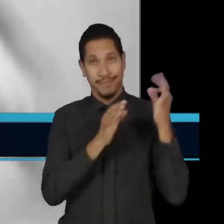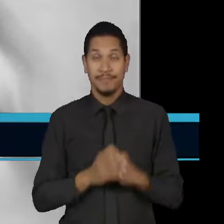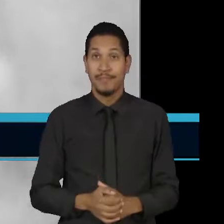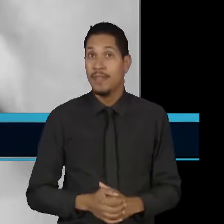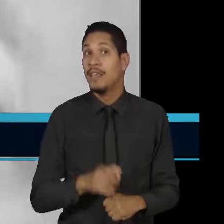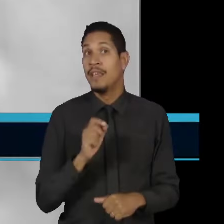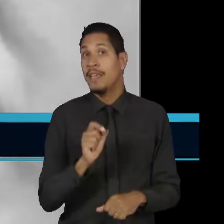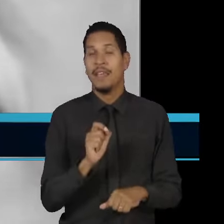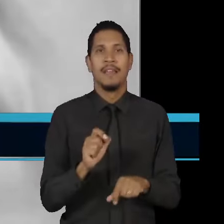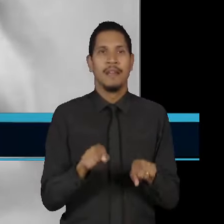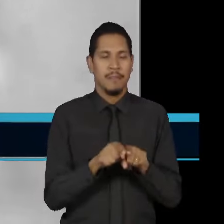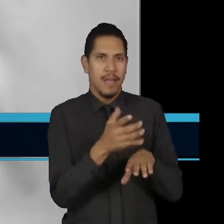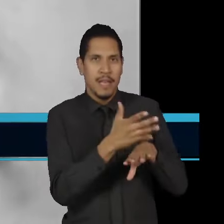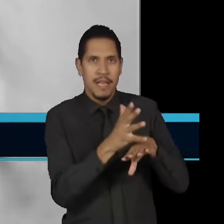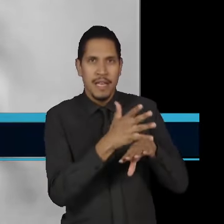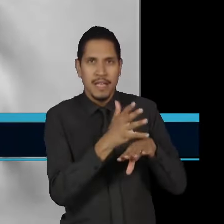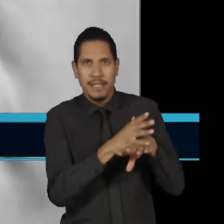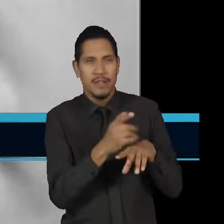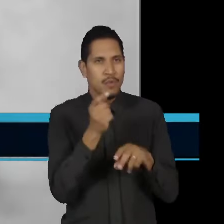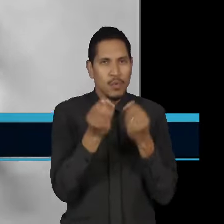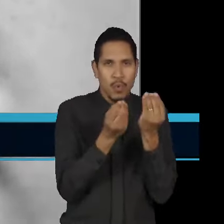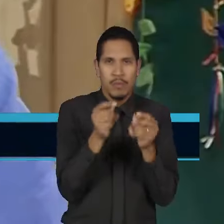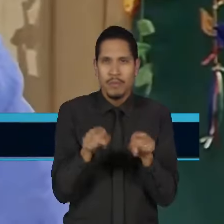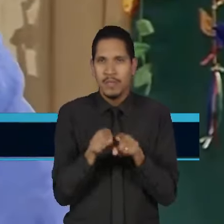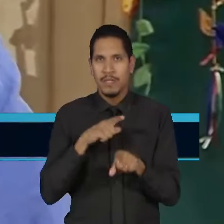ensaio captava o registro íntimo dos